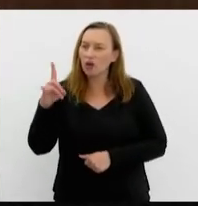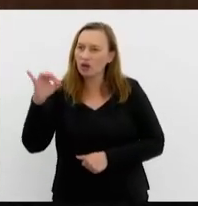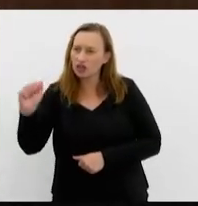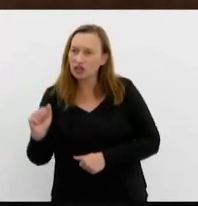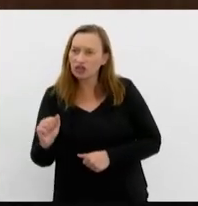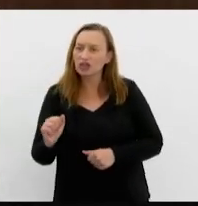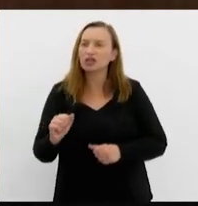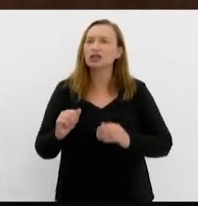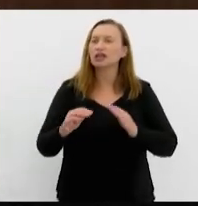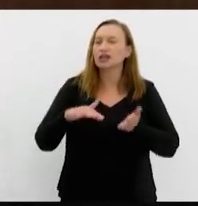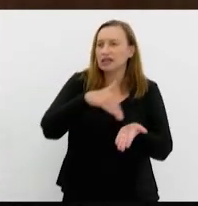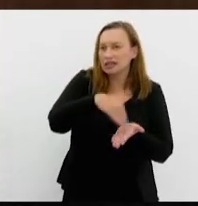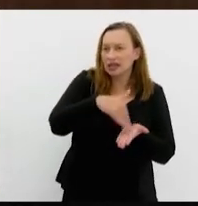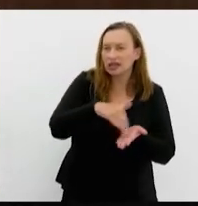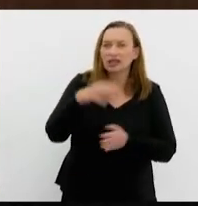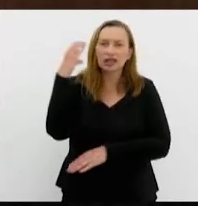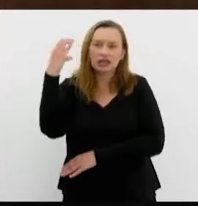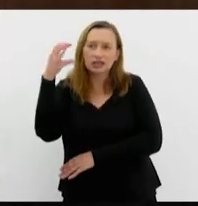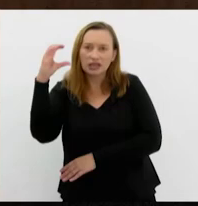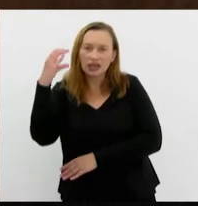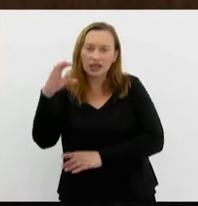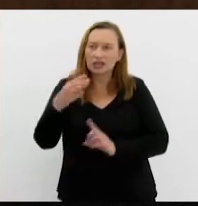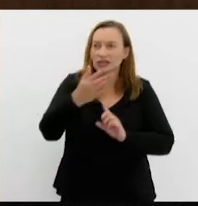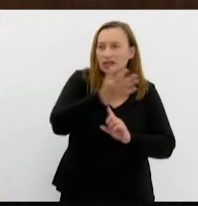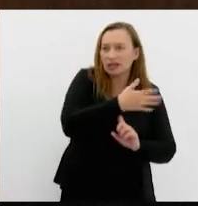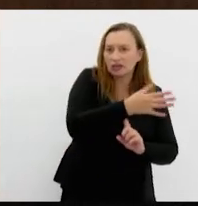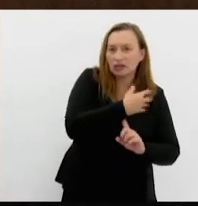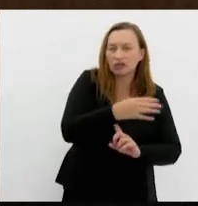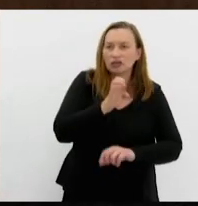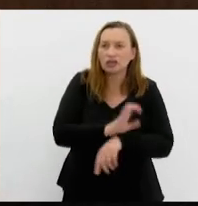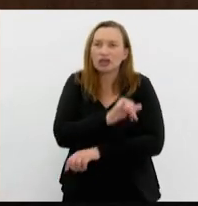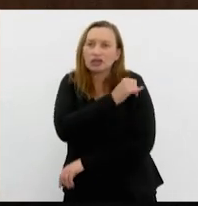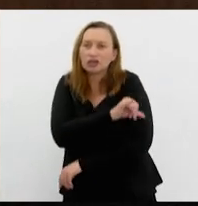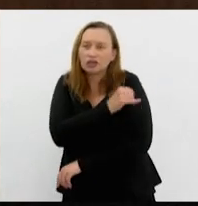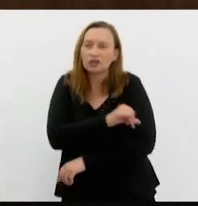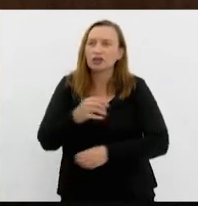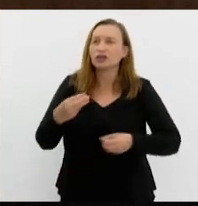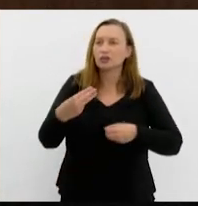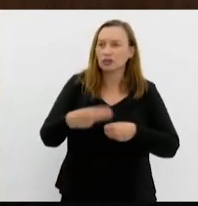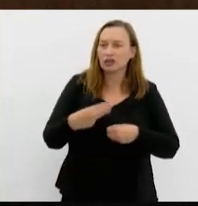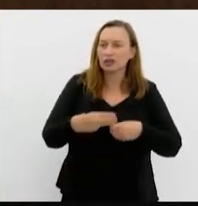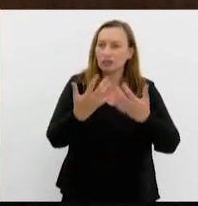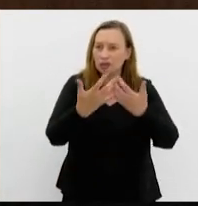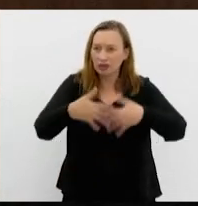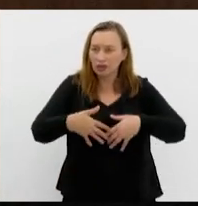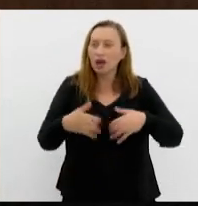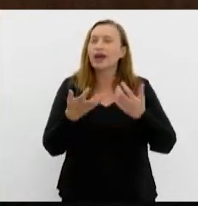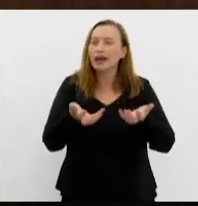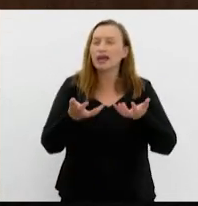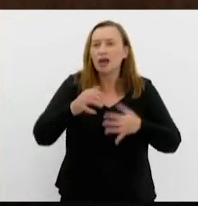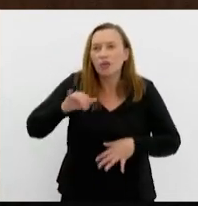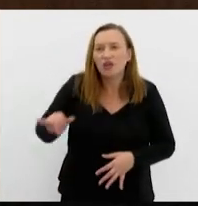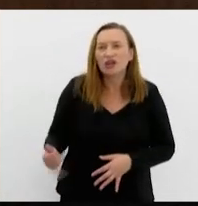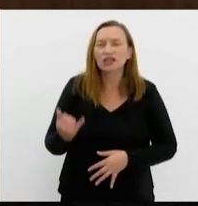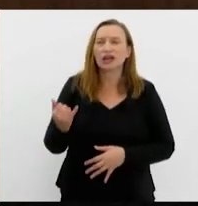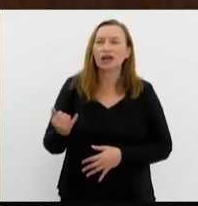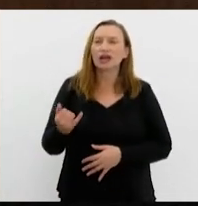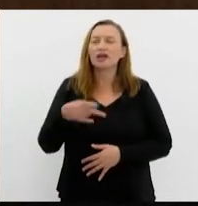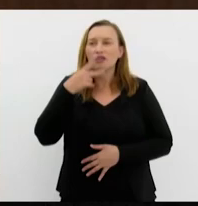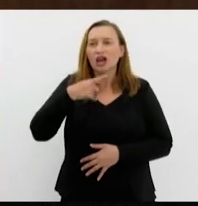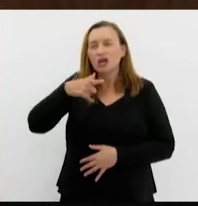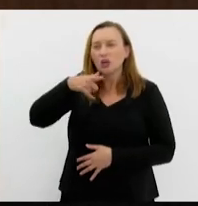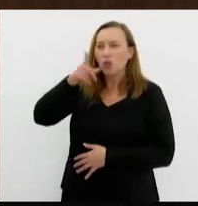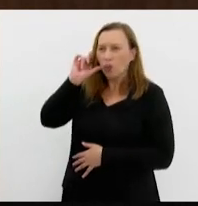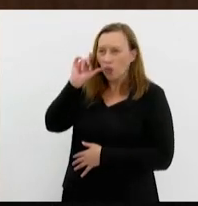da Secretaria de Ciência e Tecnologia do Estado do Rio de Janeiro, no município de Petrópolis. Queria aproveitar e dizer que ontem